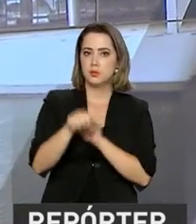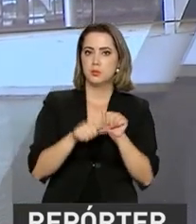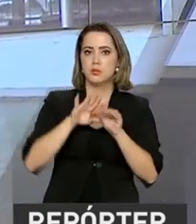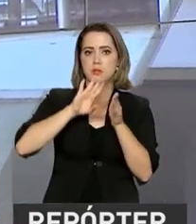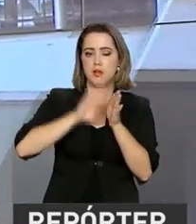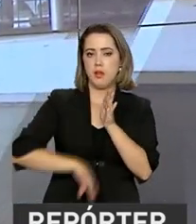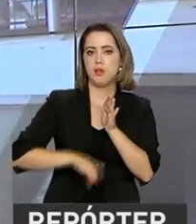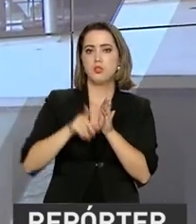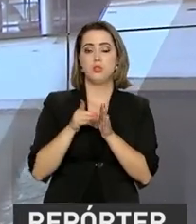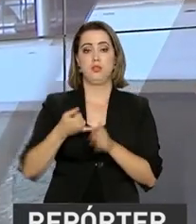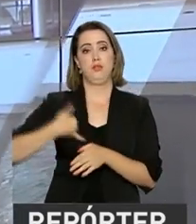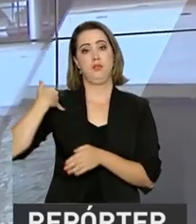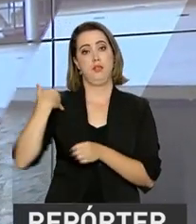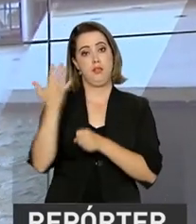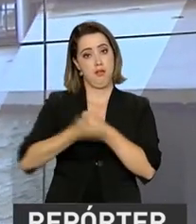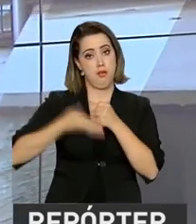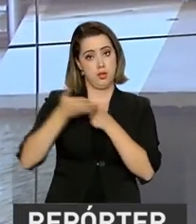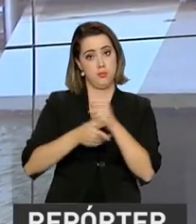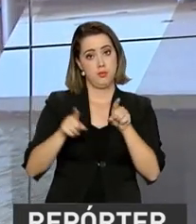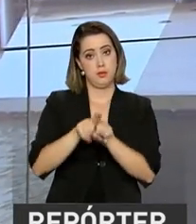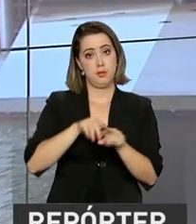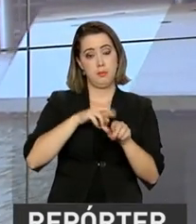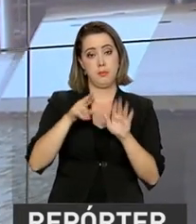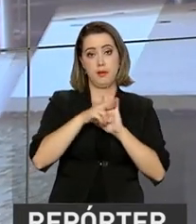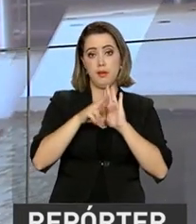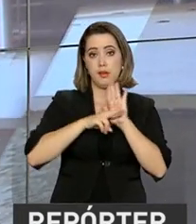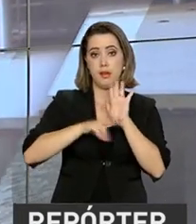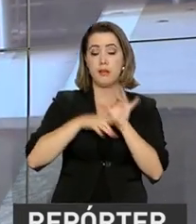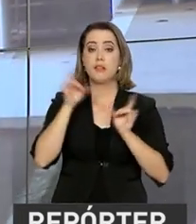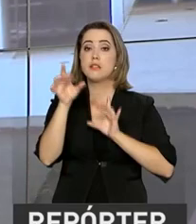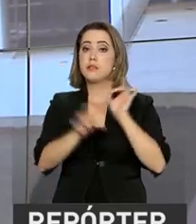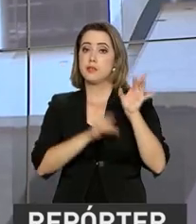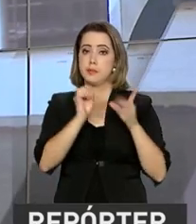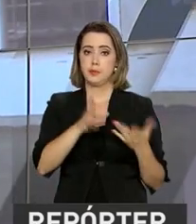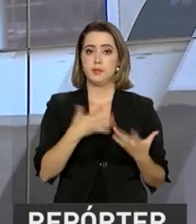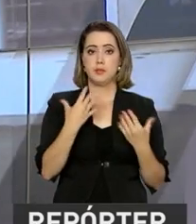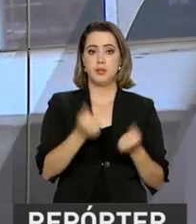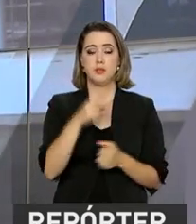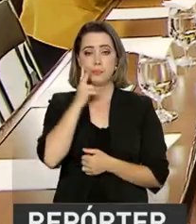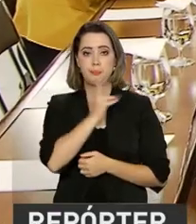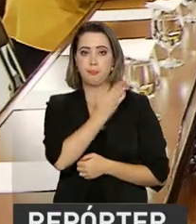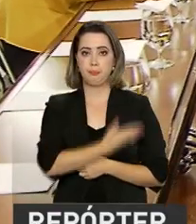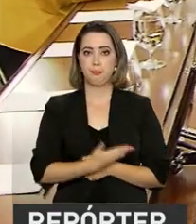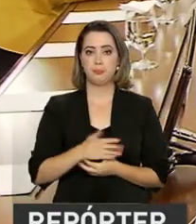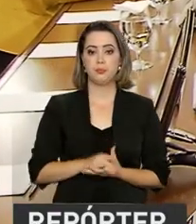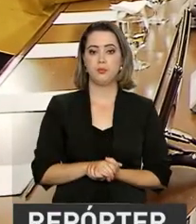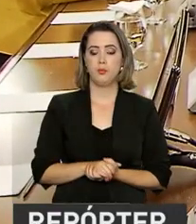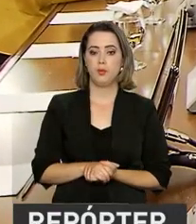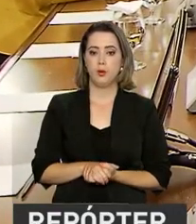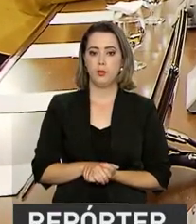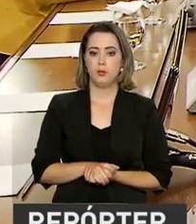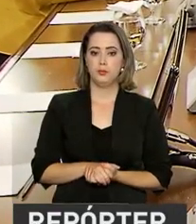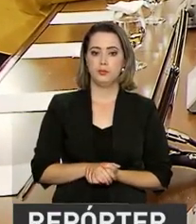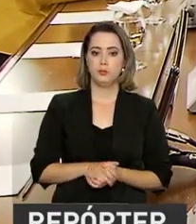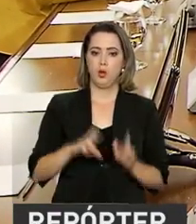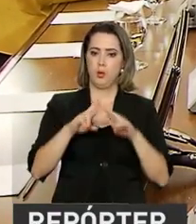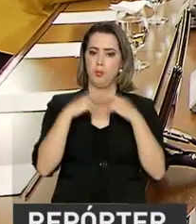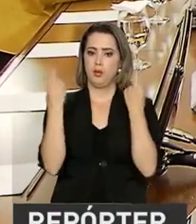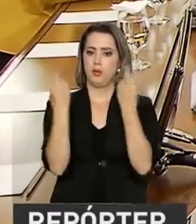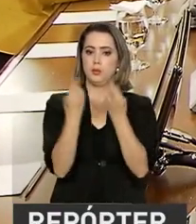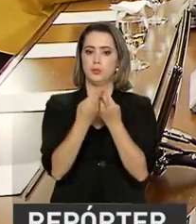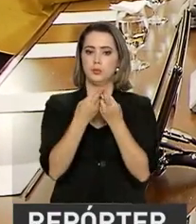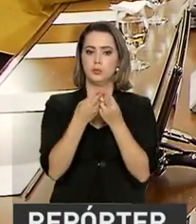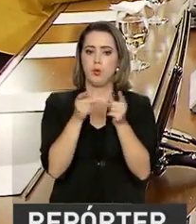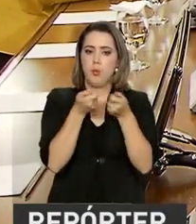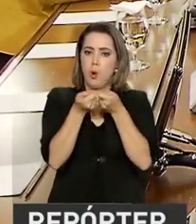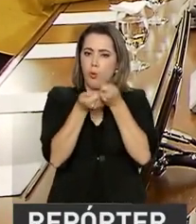regra de transição saiba outras alterações com o repórter João Pedro Neto uma reunião para